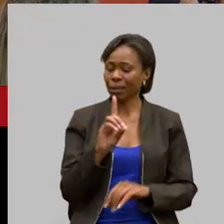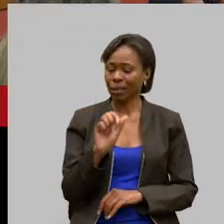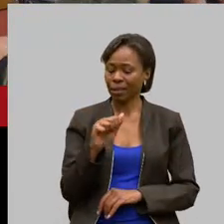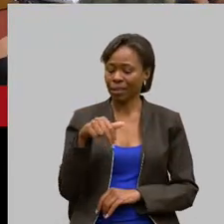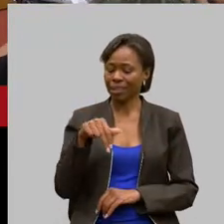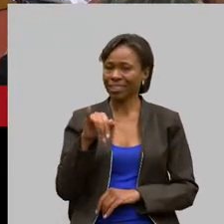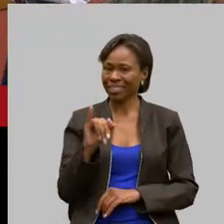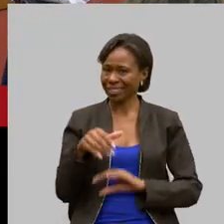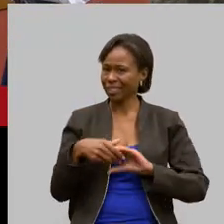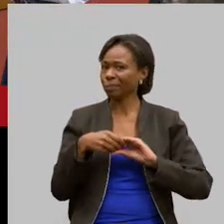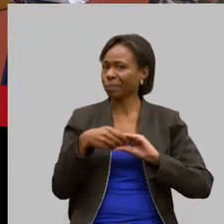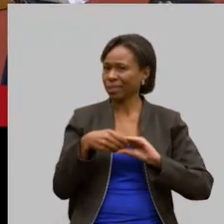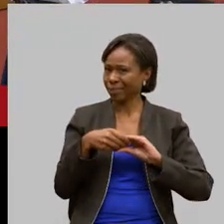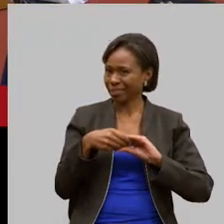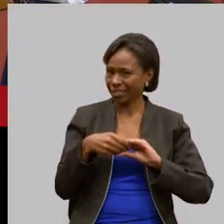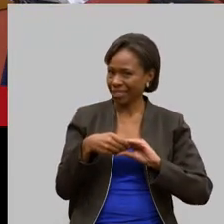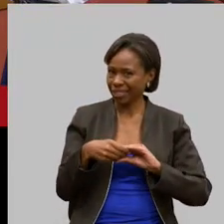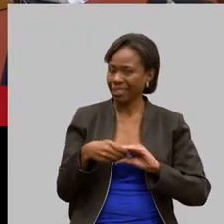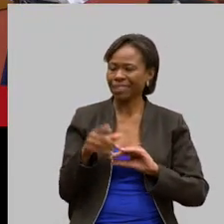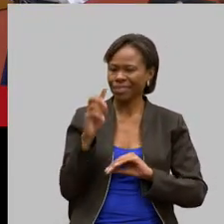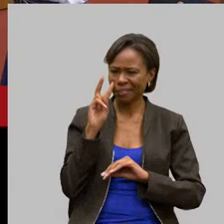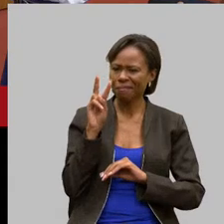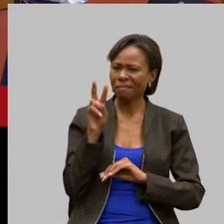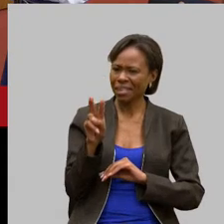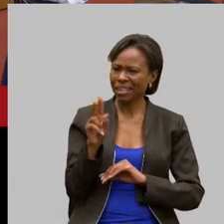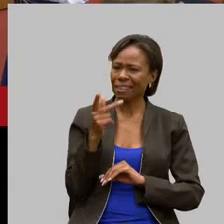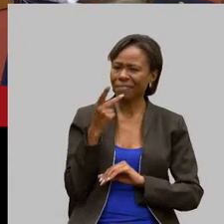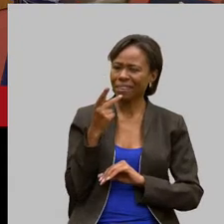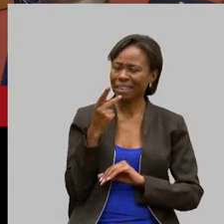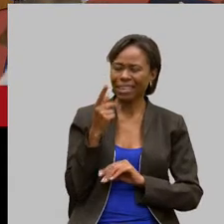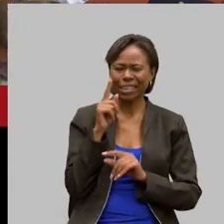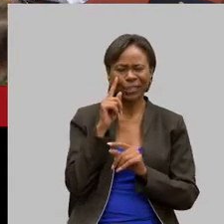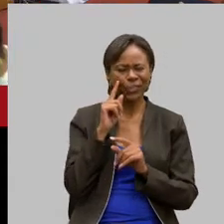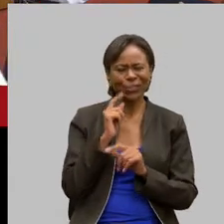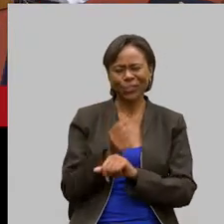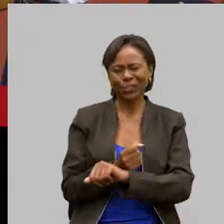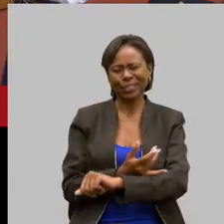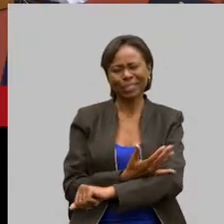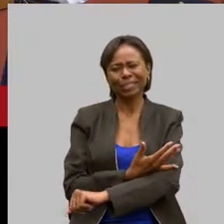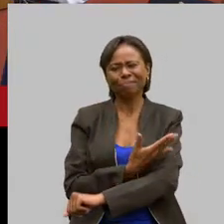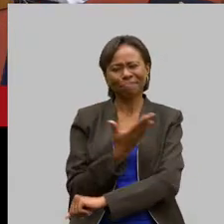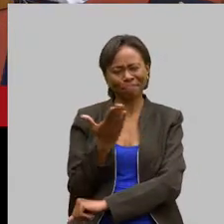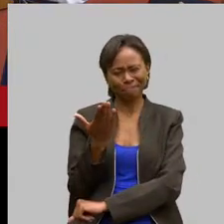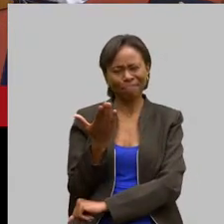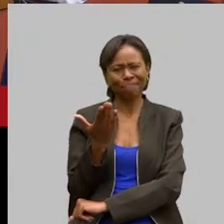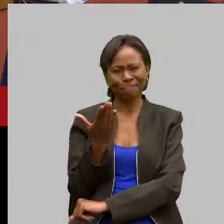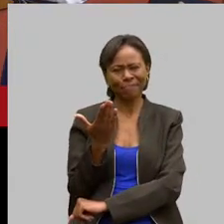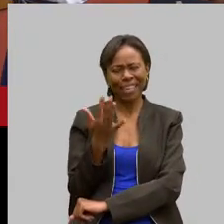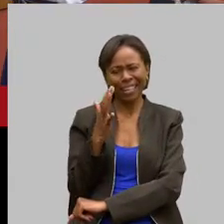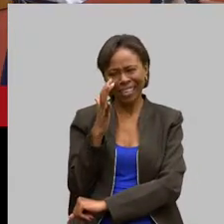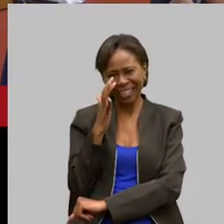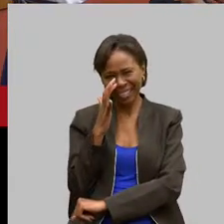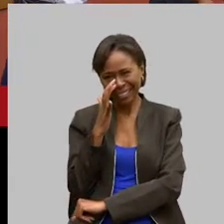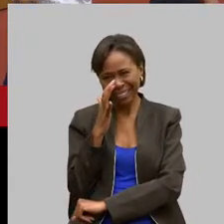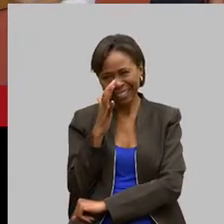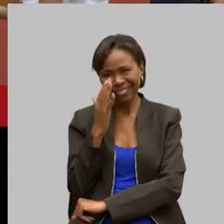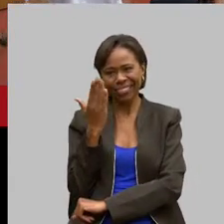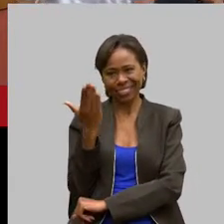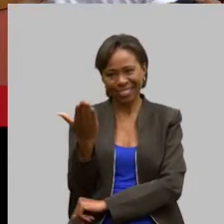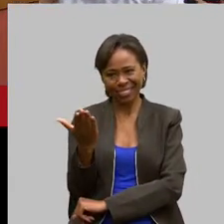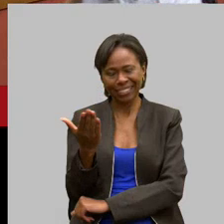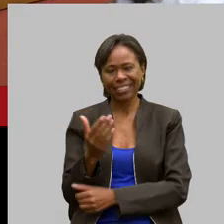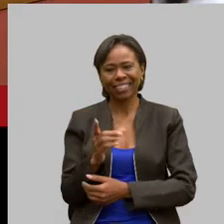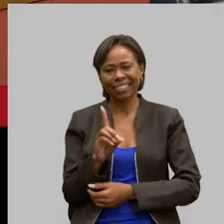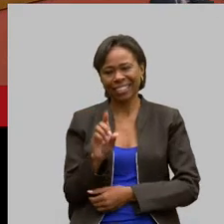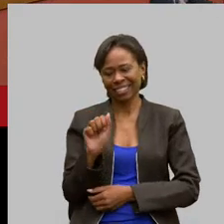tem como ouvir a Dani falar e não chorar né Dan não preciso dizer que admiração que tem você pelo